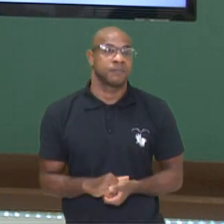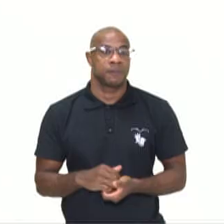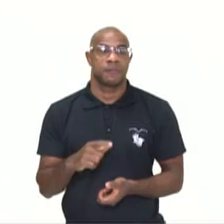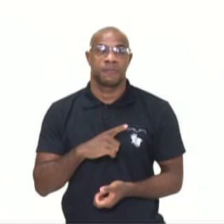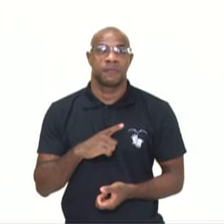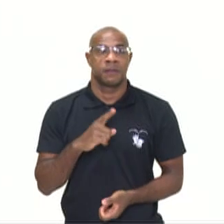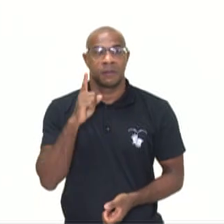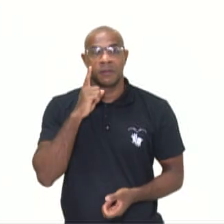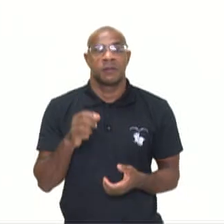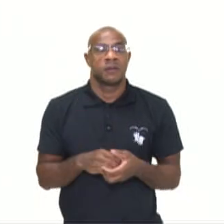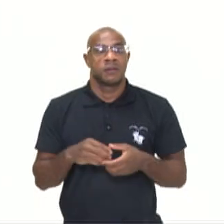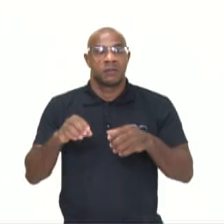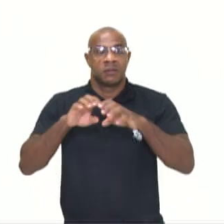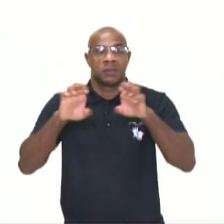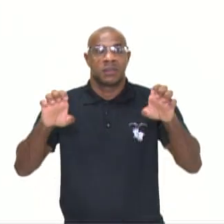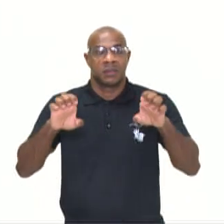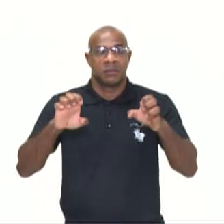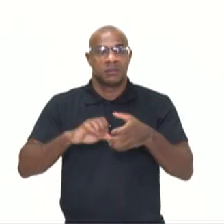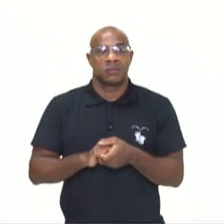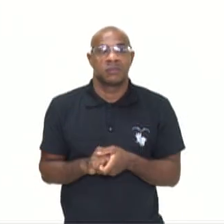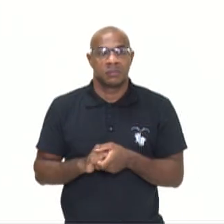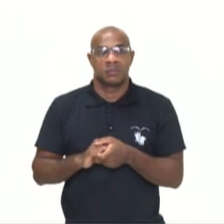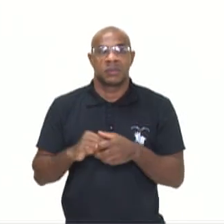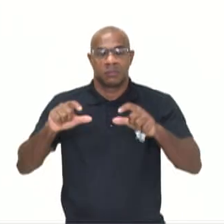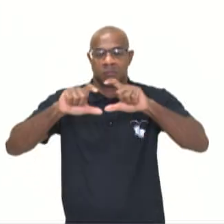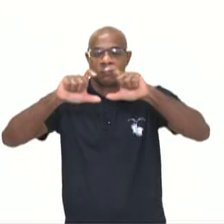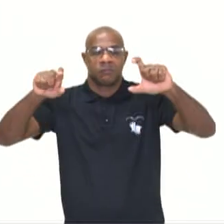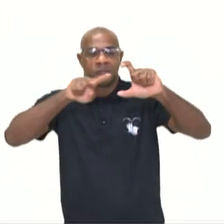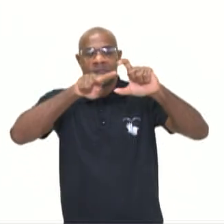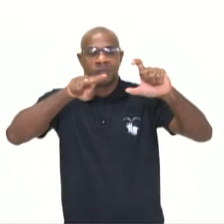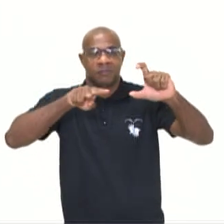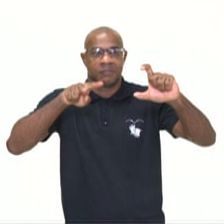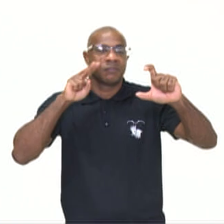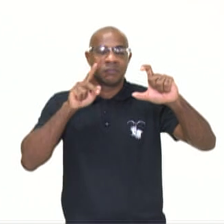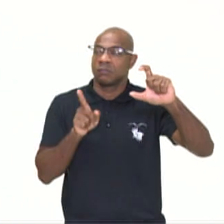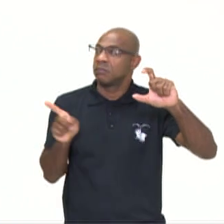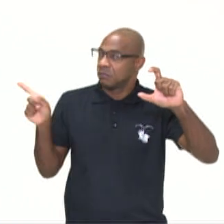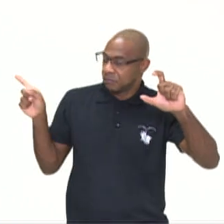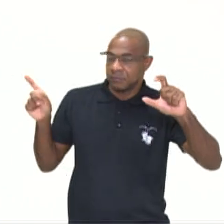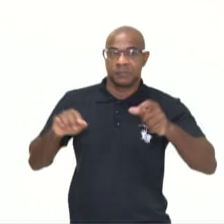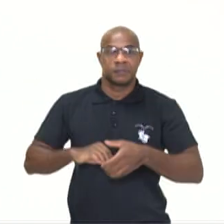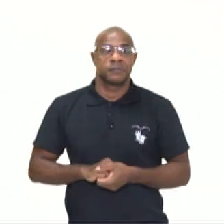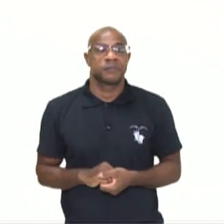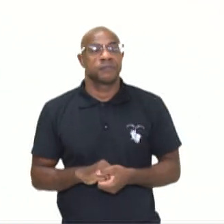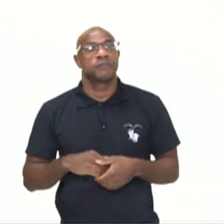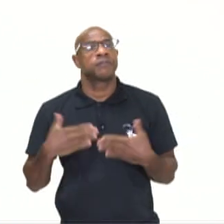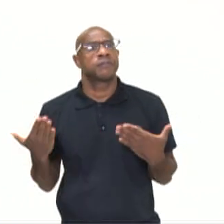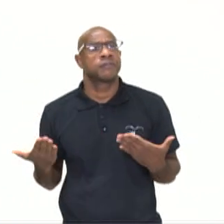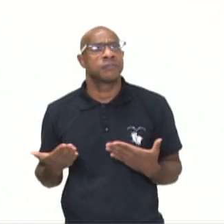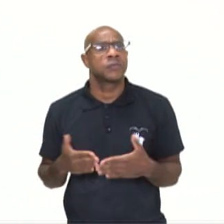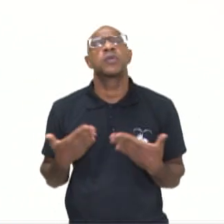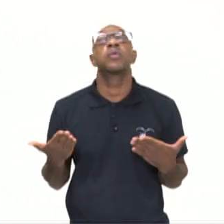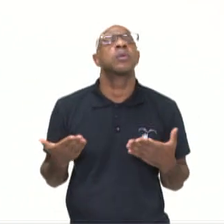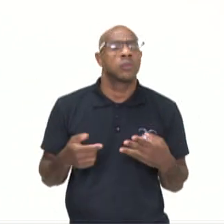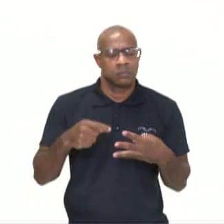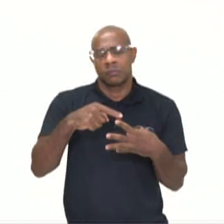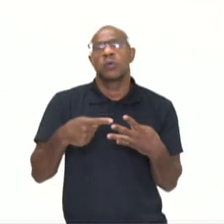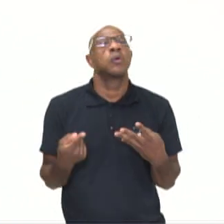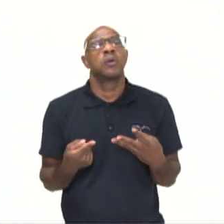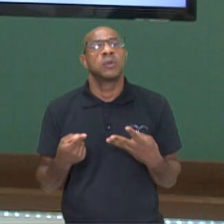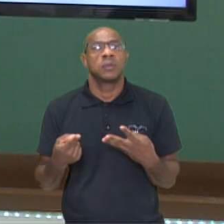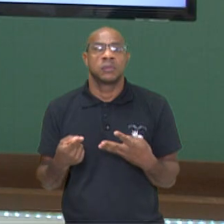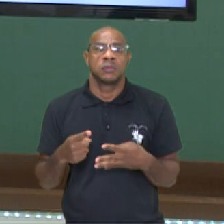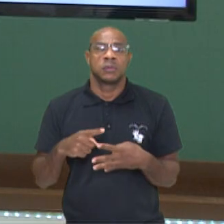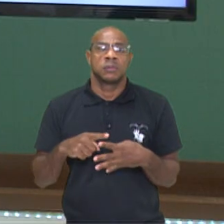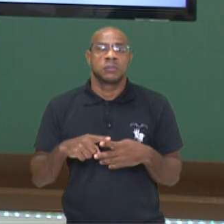trecho: o céu, um manto azulado, o mundo, um sonho dourado, a vida, um hino de amor. Qual recurso foi utilizado